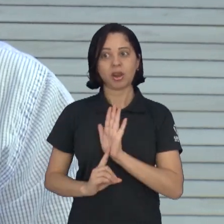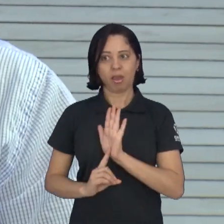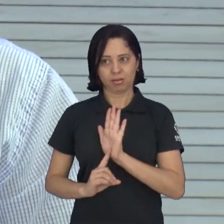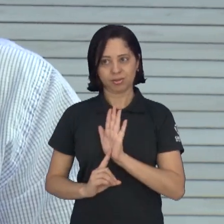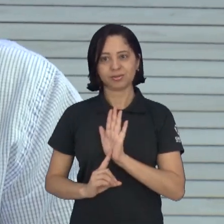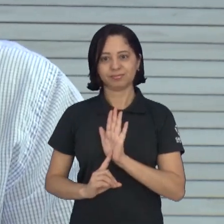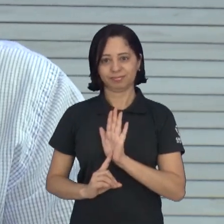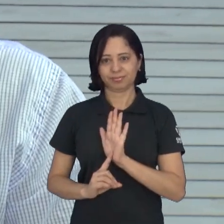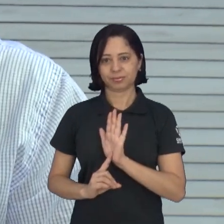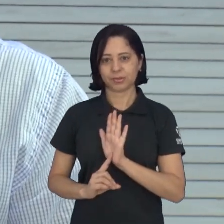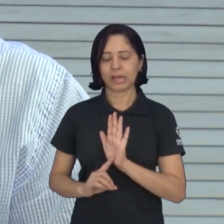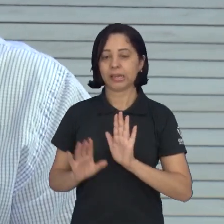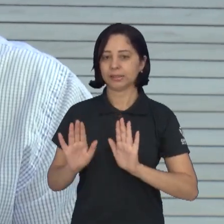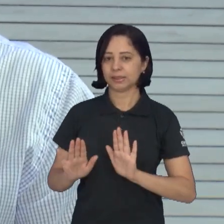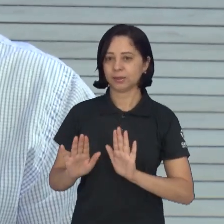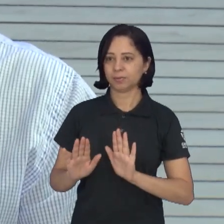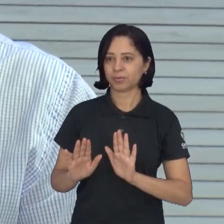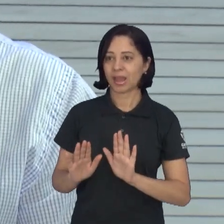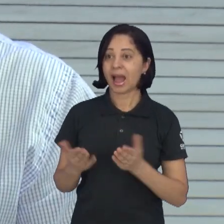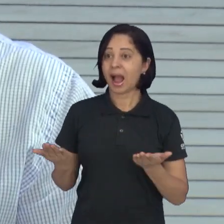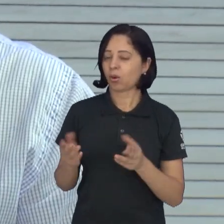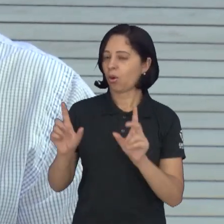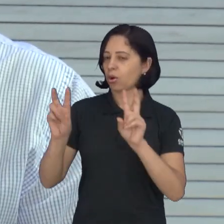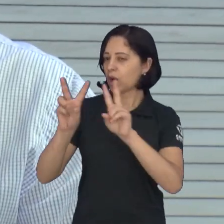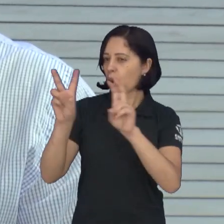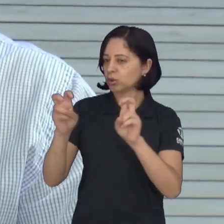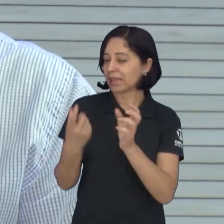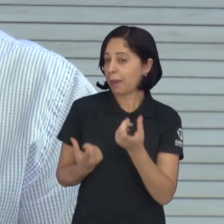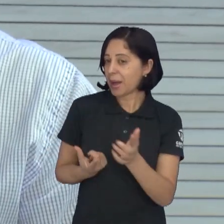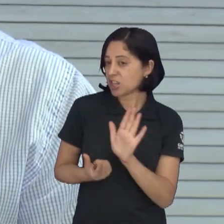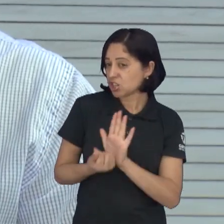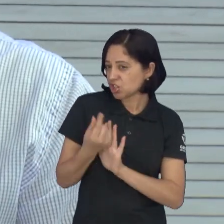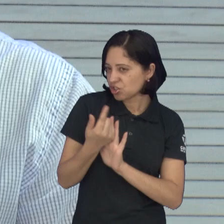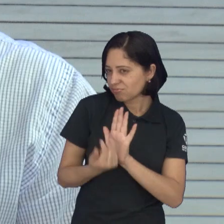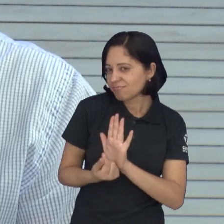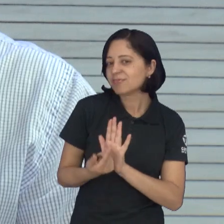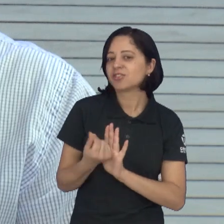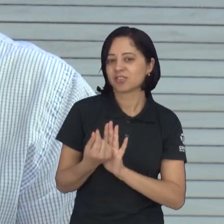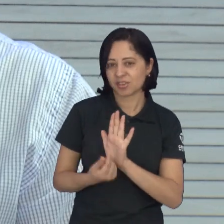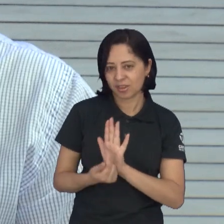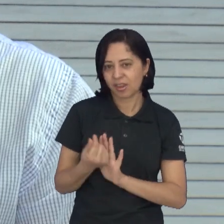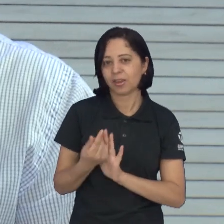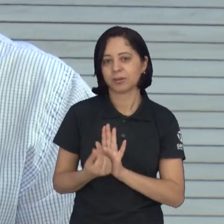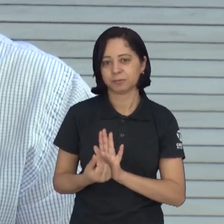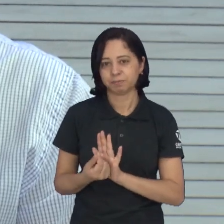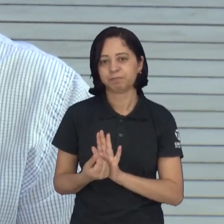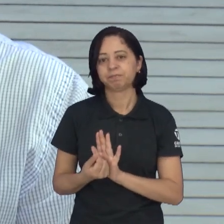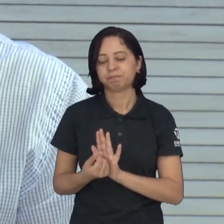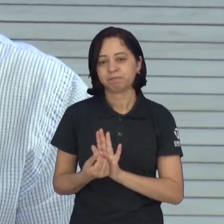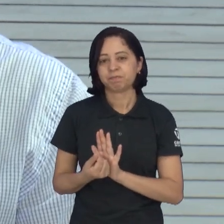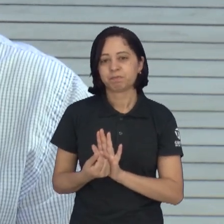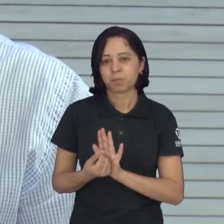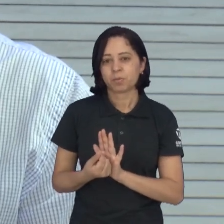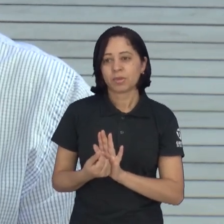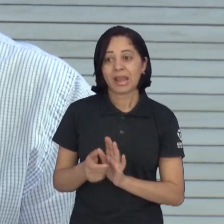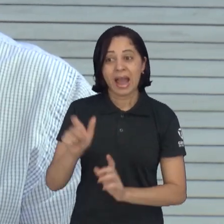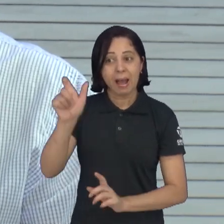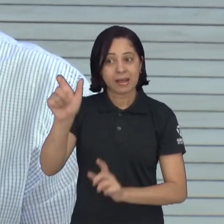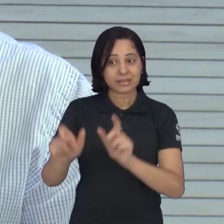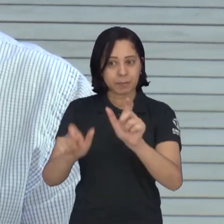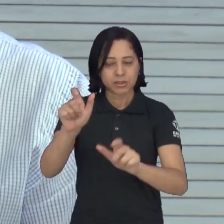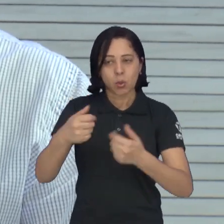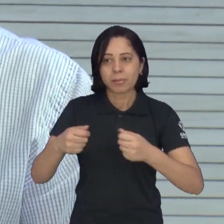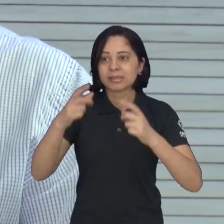observar. Com a relação à parte financeira, à parte econômica, é uma relação de consumo. O consumidor